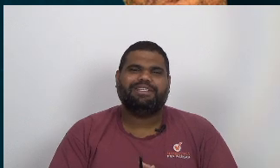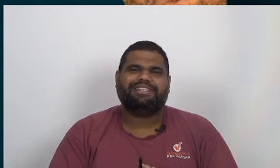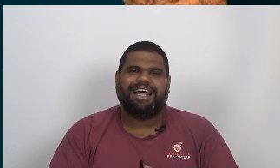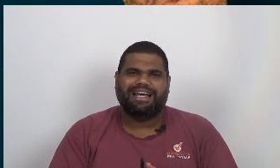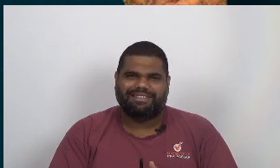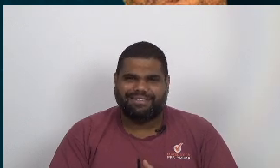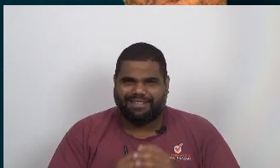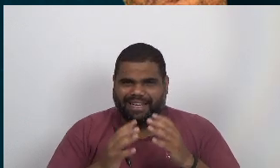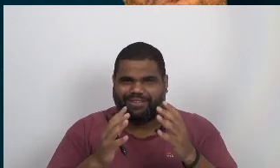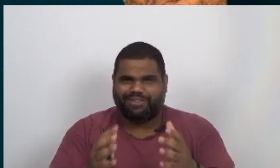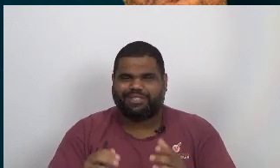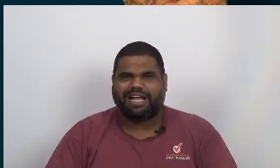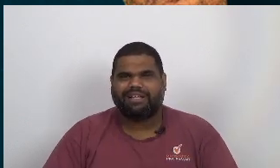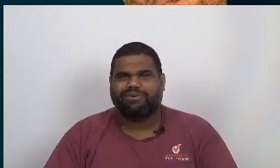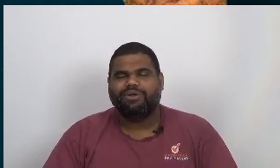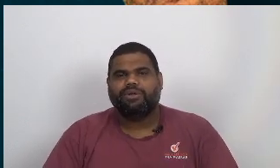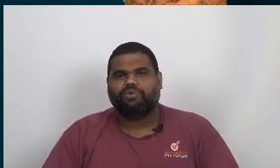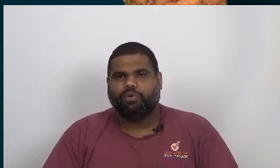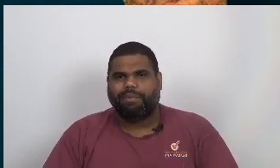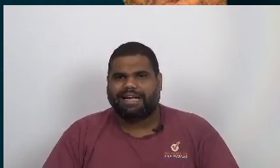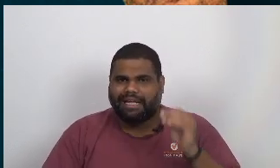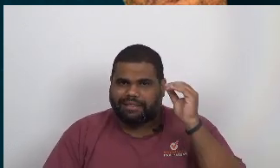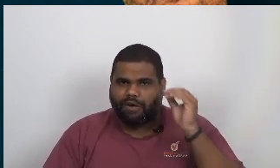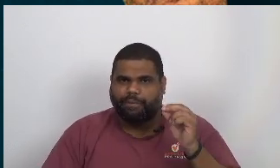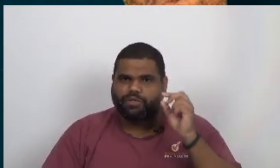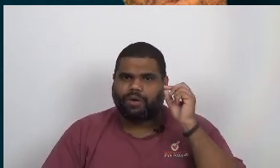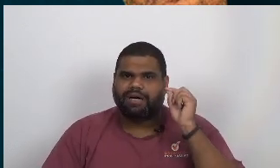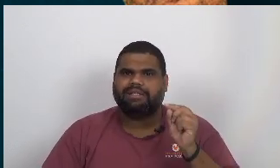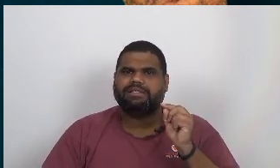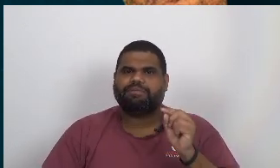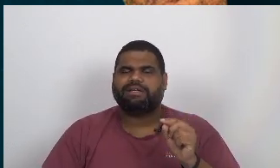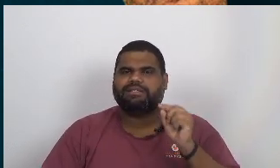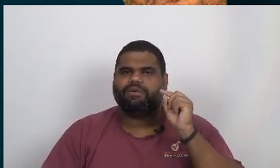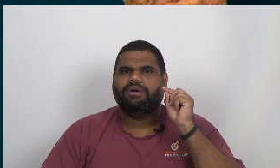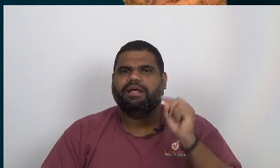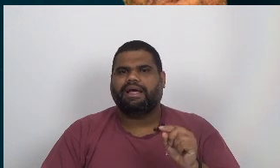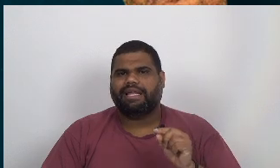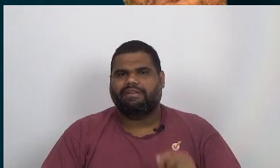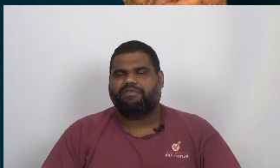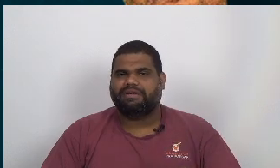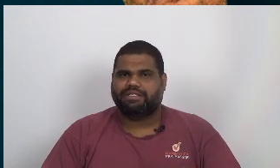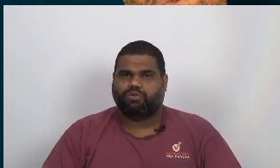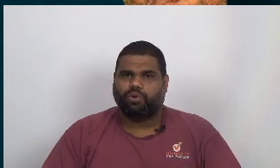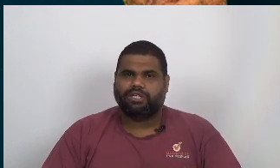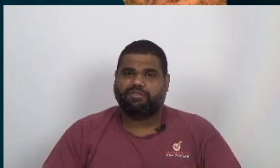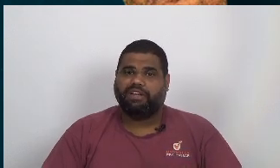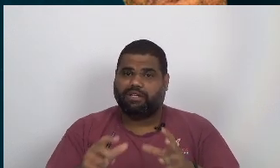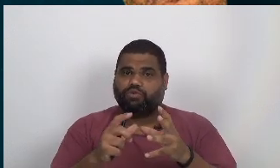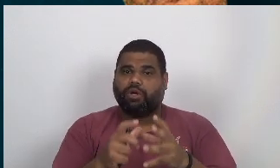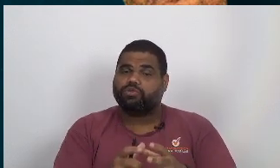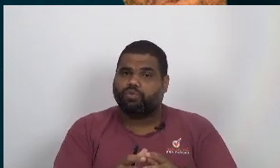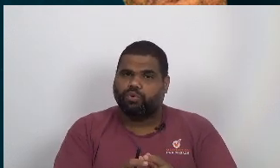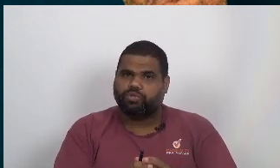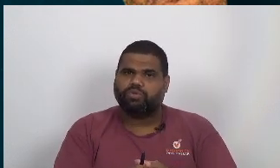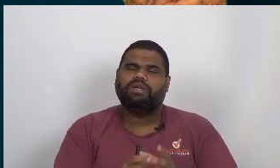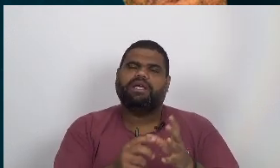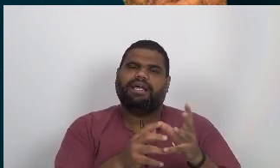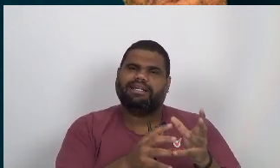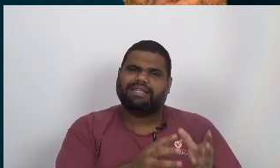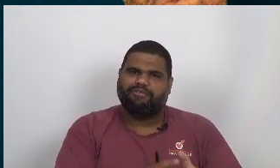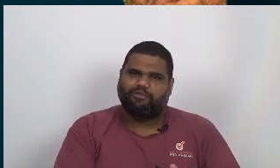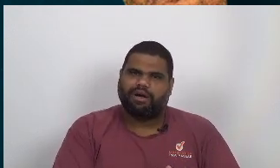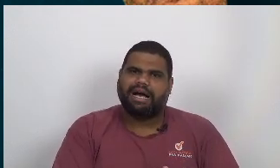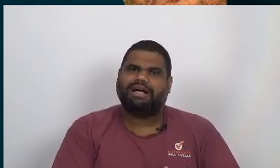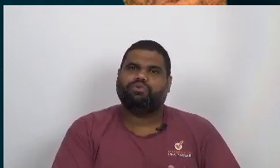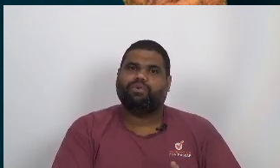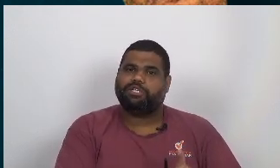policiais militares, né, do estado do Paraná. Então, pessoal, a antecipação, ela vai fazer toda a diferença. O nosso curso,